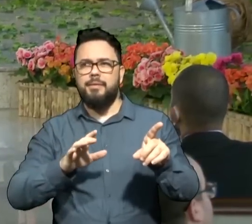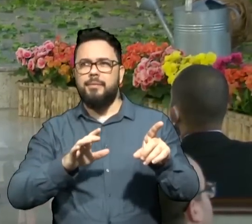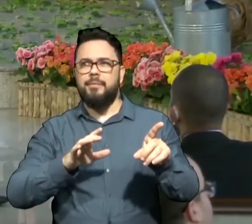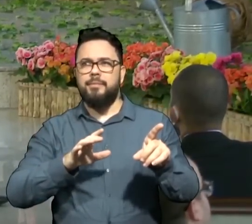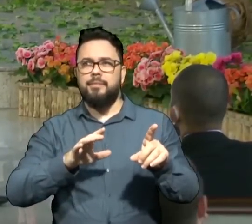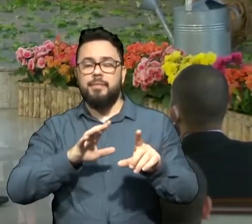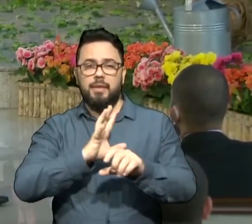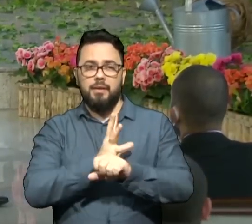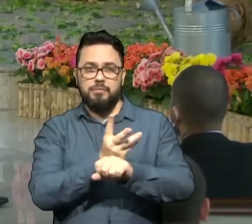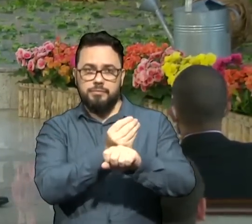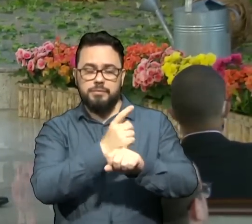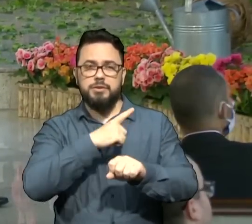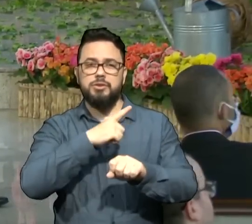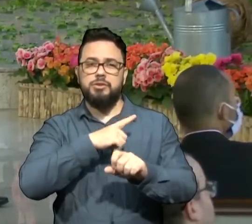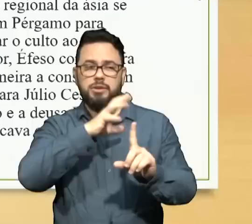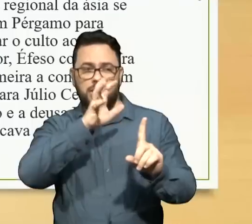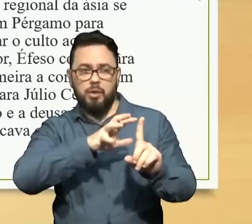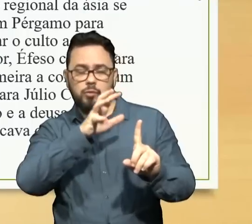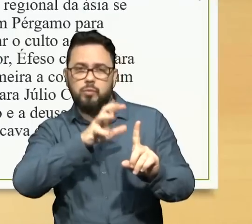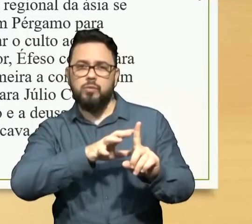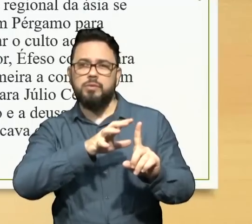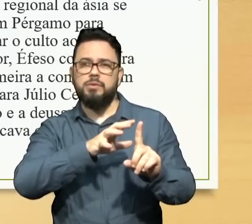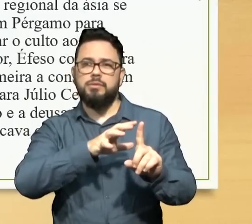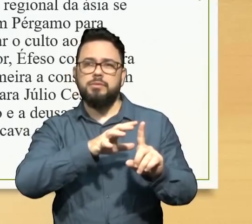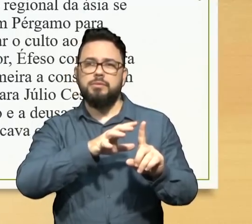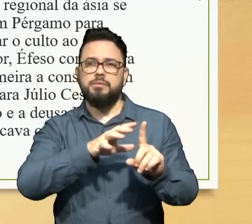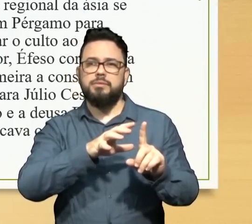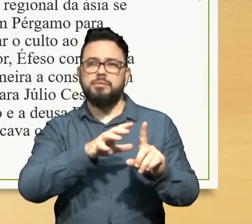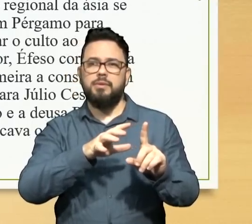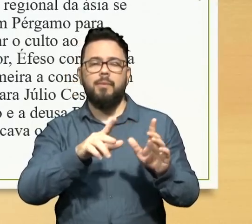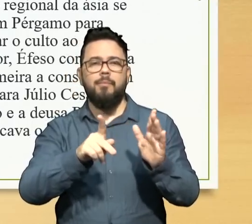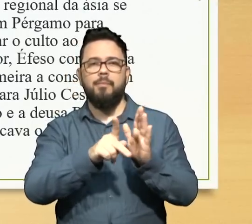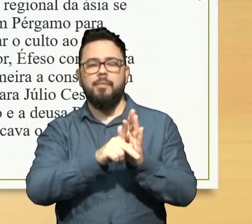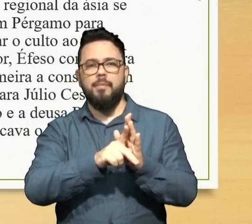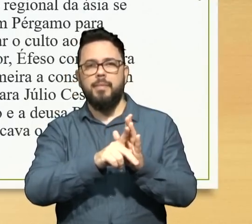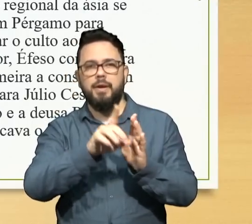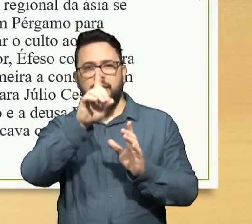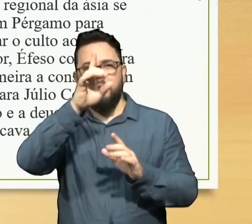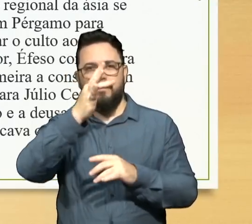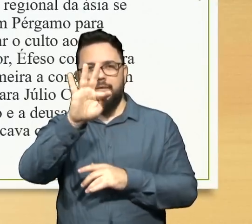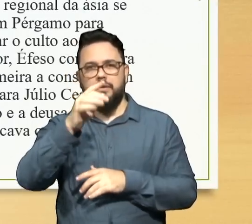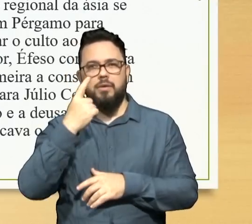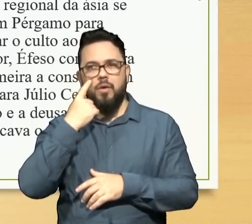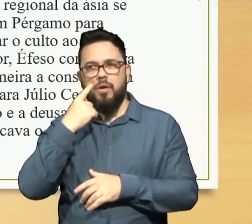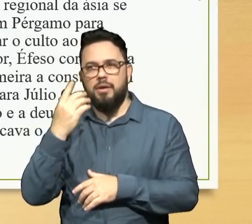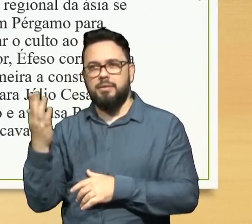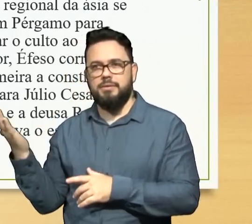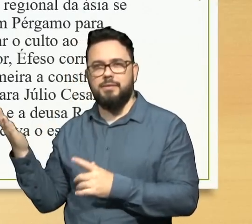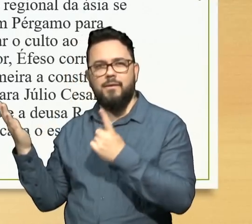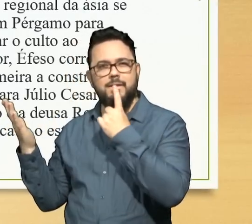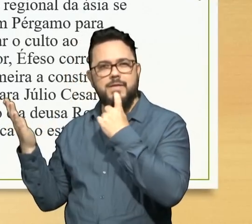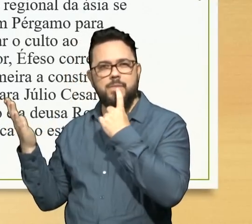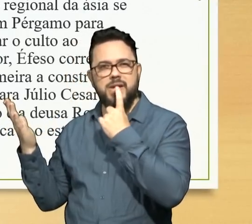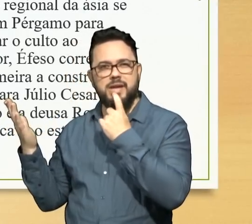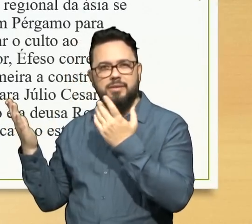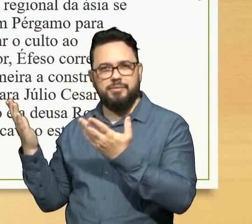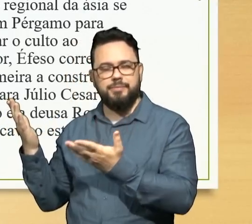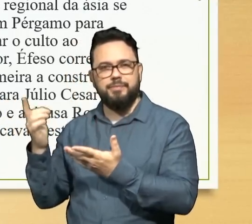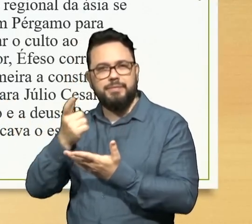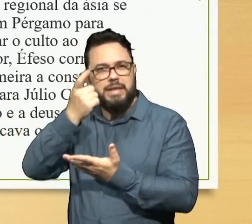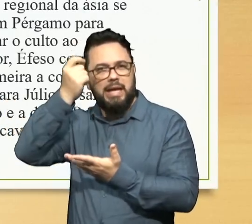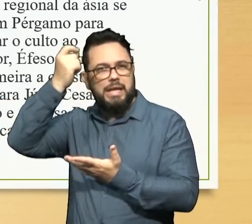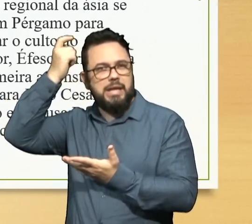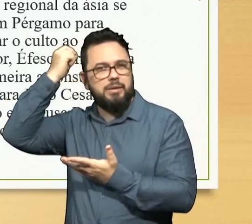inscrição grega que está na cidade de Éfeso você tem ali o nome neori Ton efes em grego que